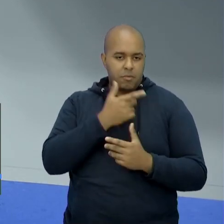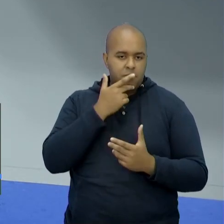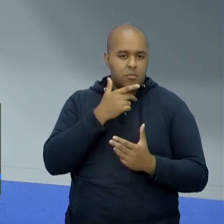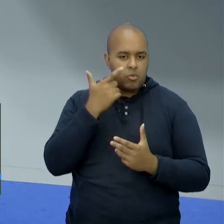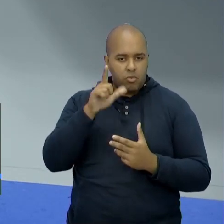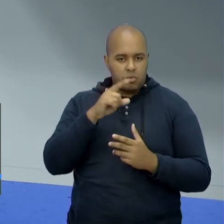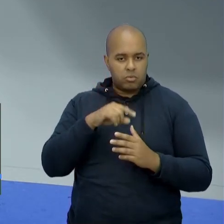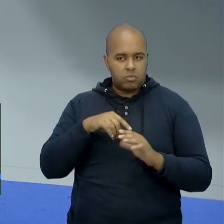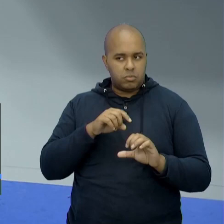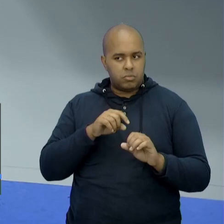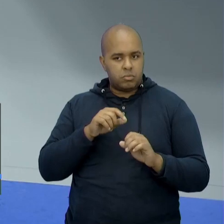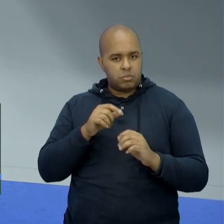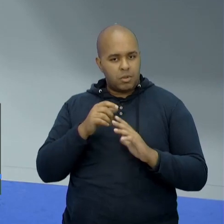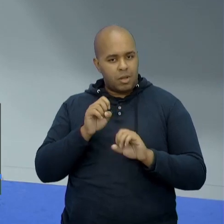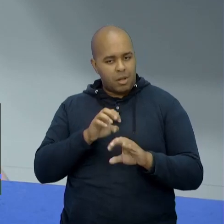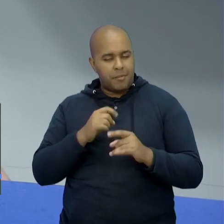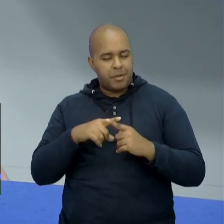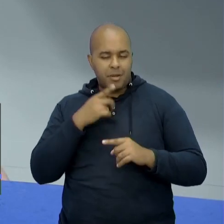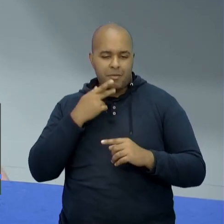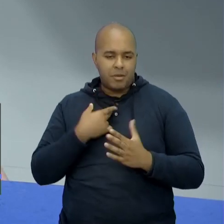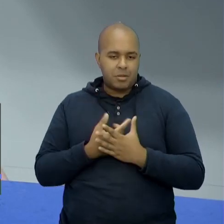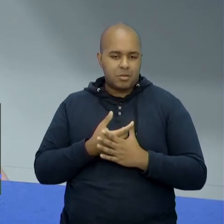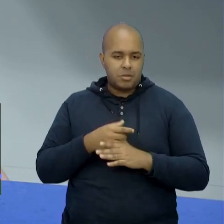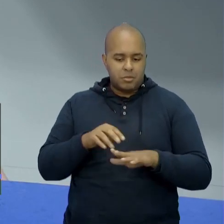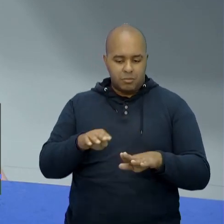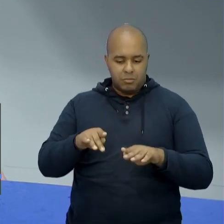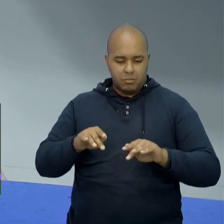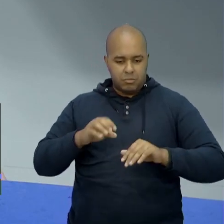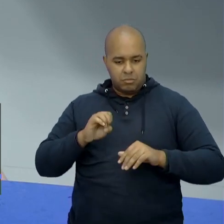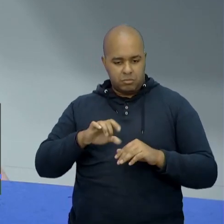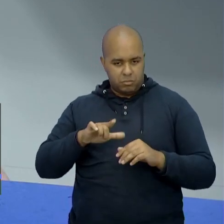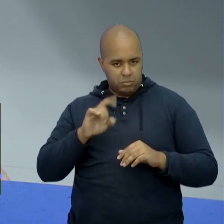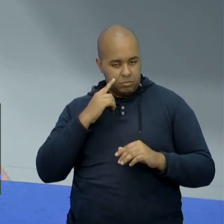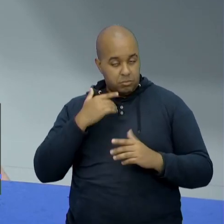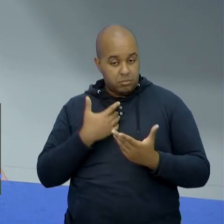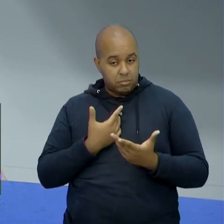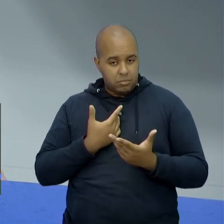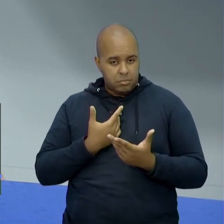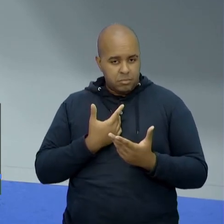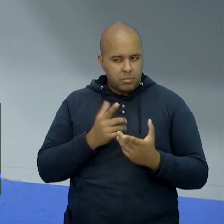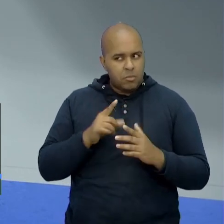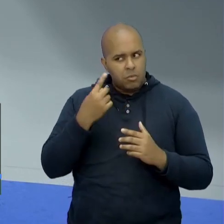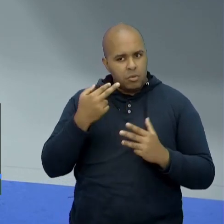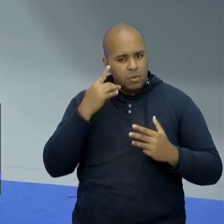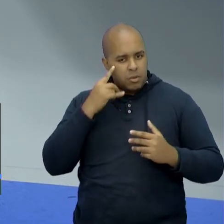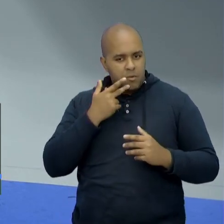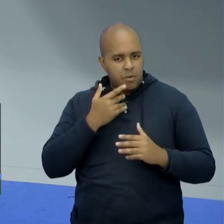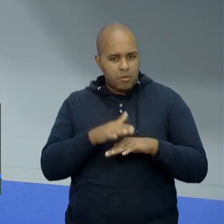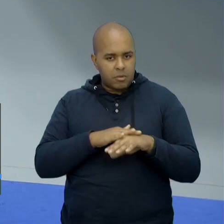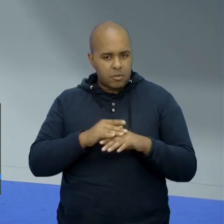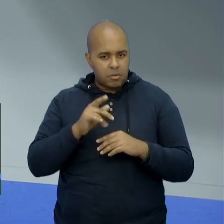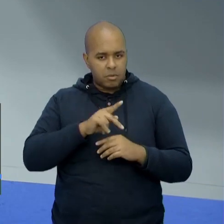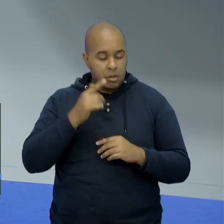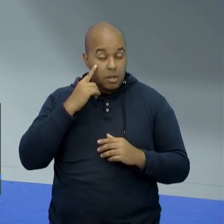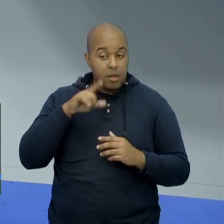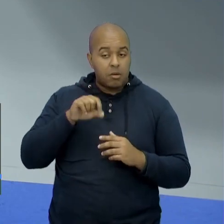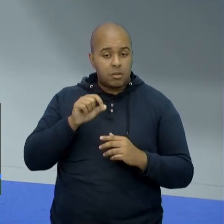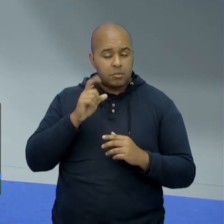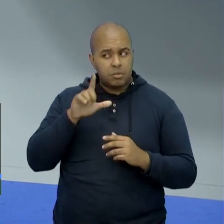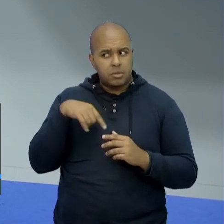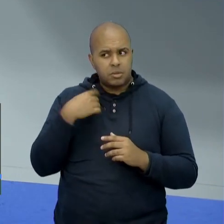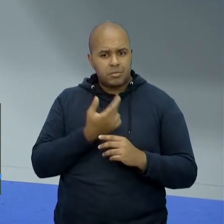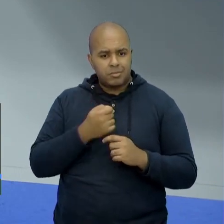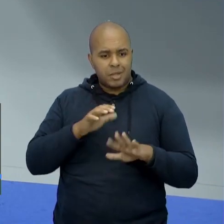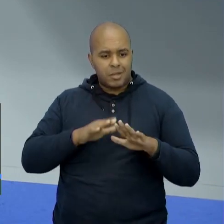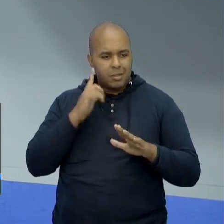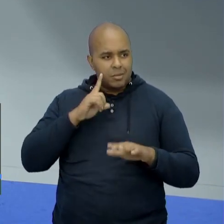outro aprofundamento, porque a gente estava falando sobre solo, né? E uma coisa que eu estava conversando com eles sobre solo é que, assim, a gente é